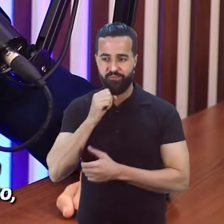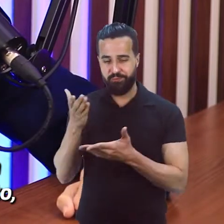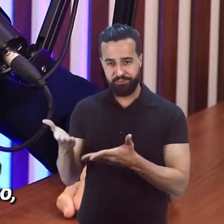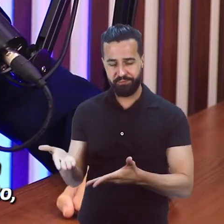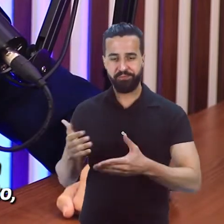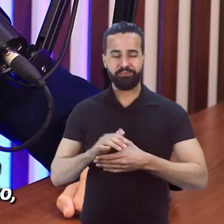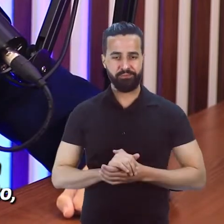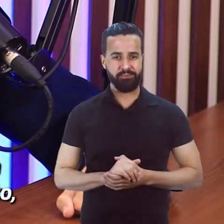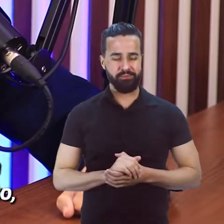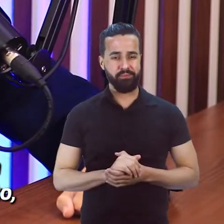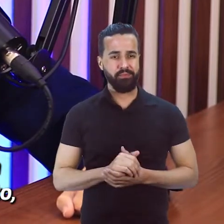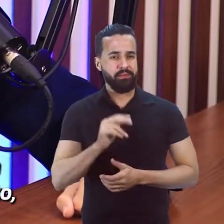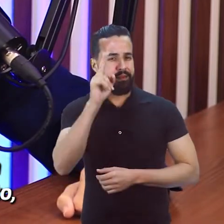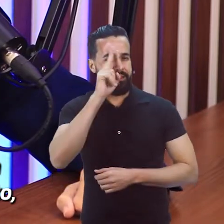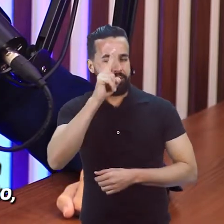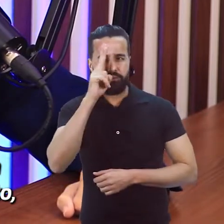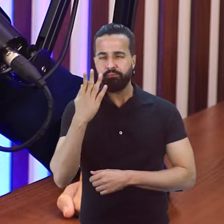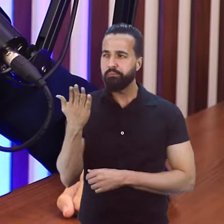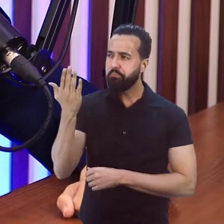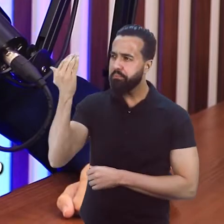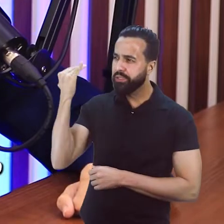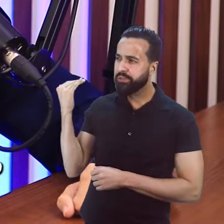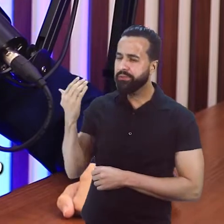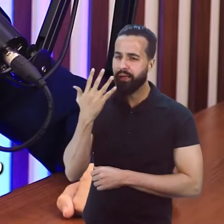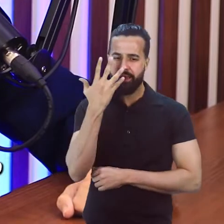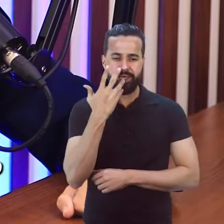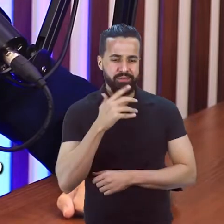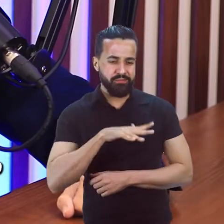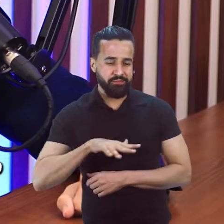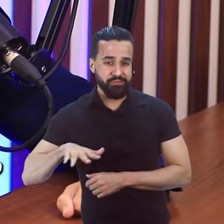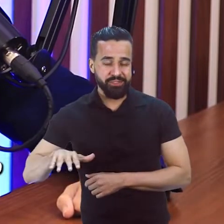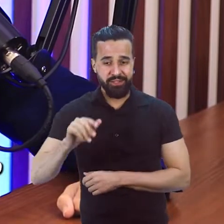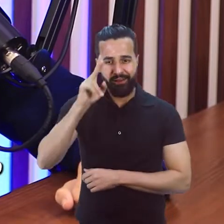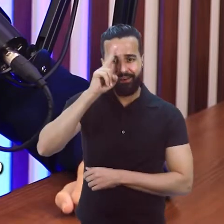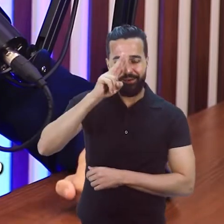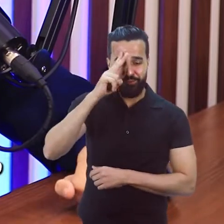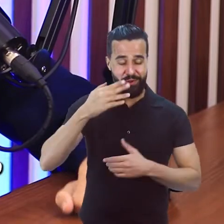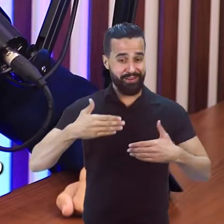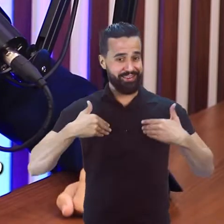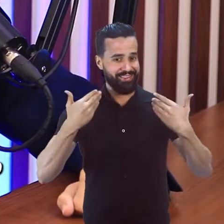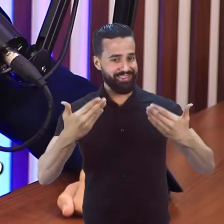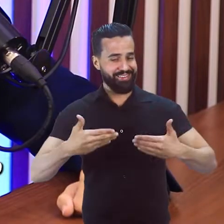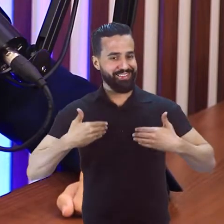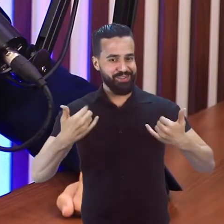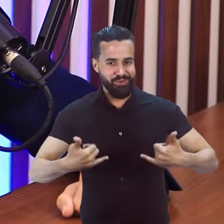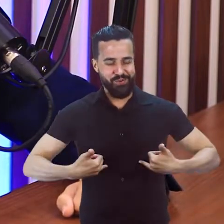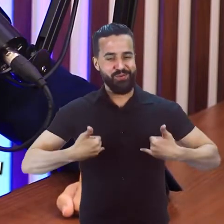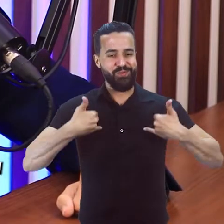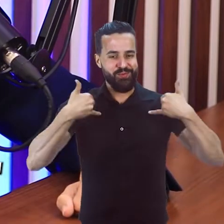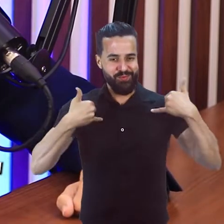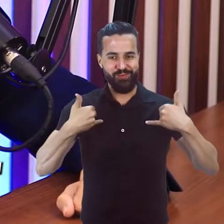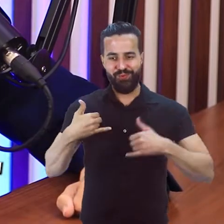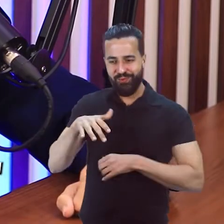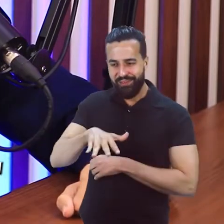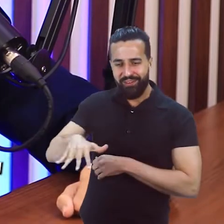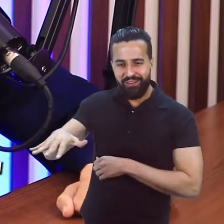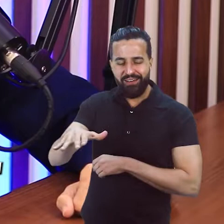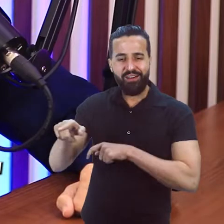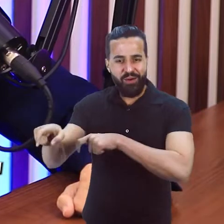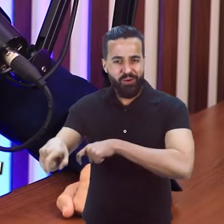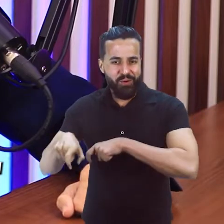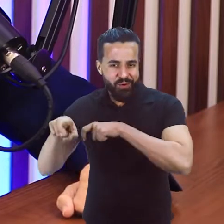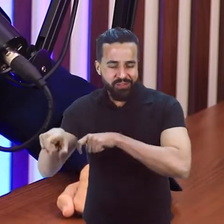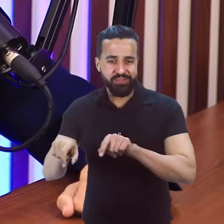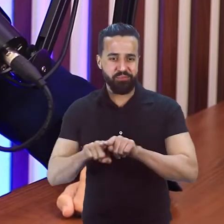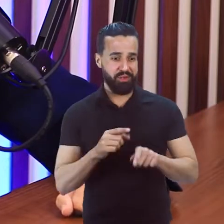Quando eu lembro da minha infância, eu lembro com muita alegria, com muito orgulho da infância que eu tive na roça, né, das amizades que eu fiz em